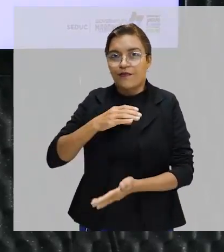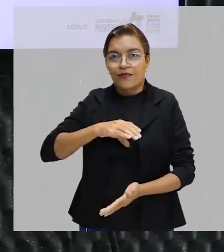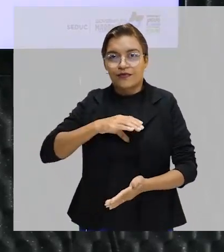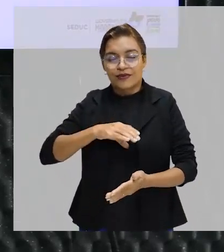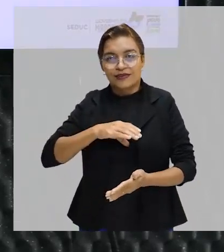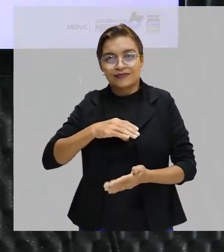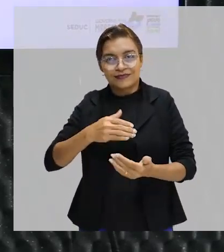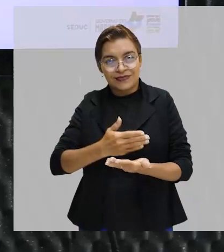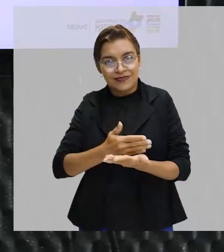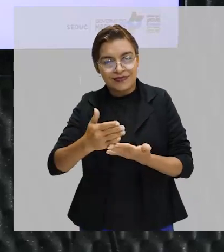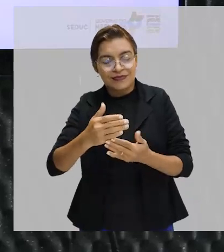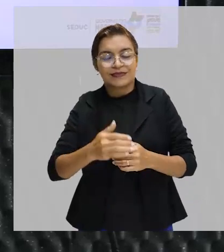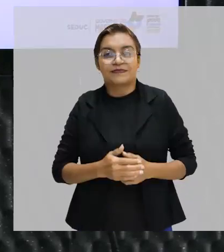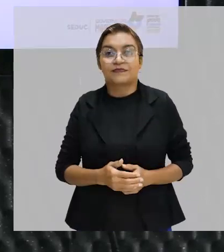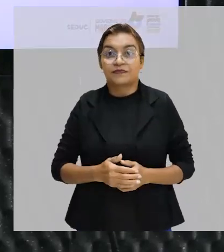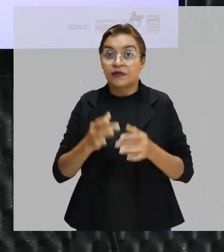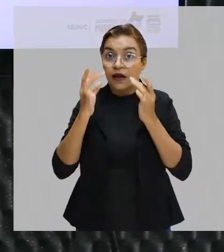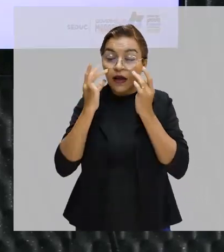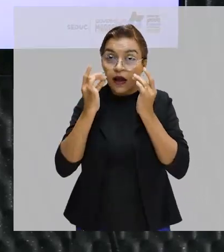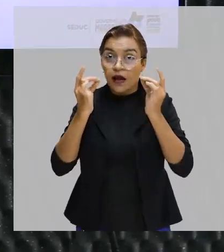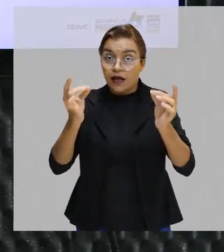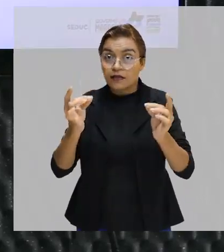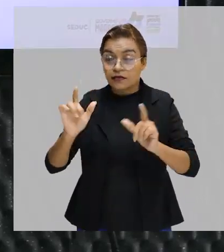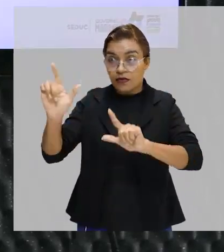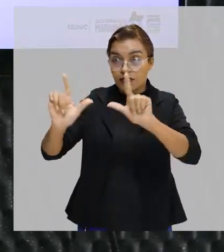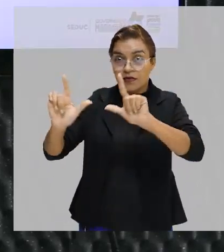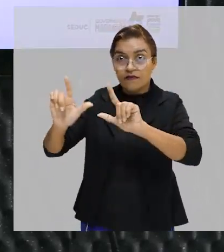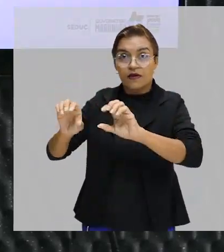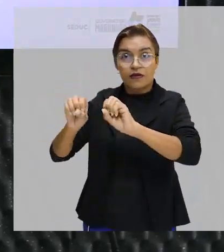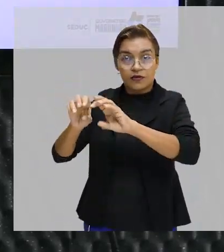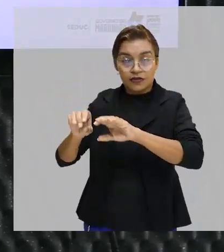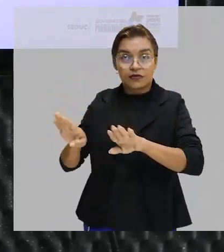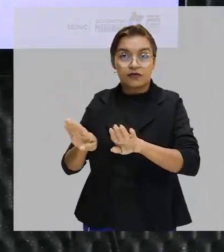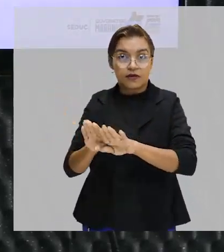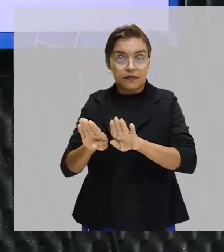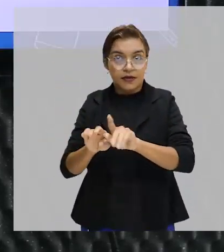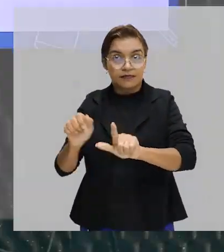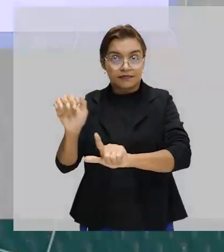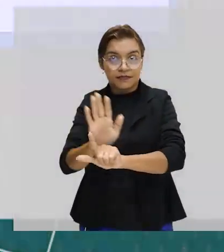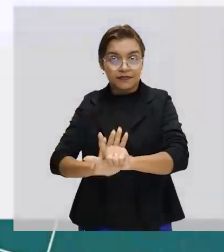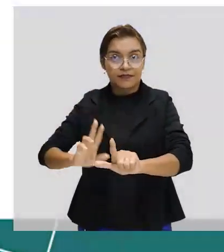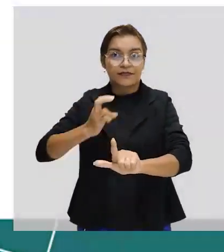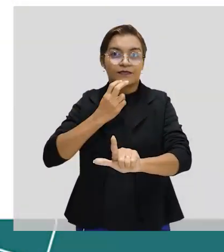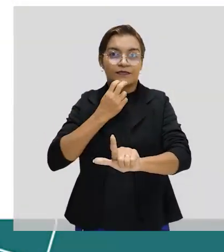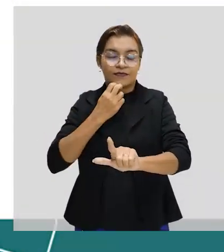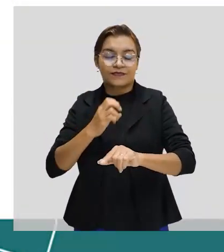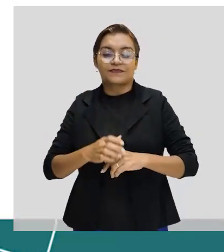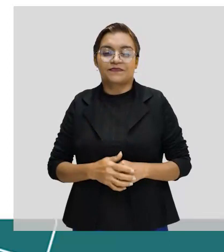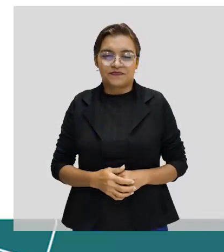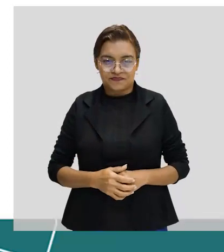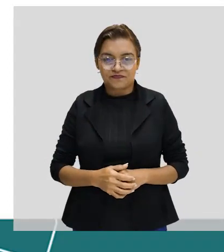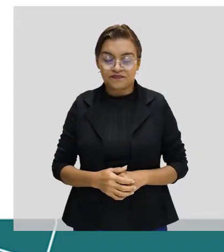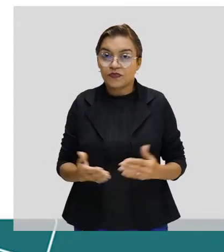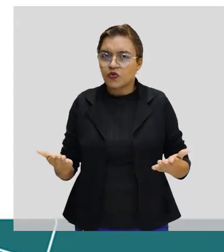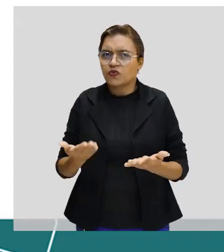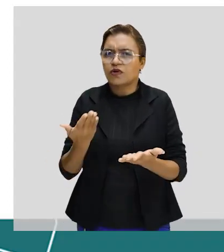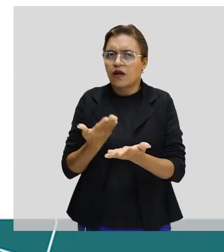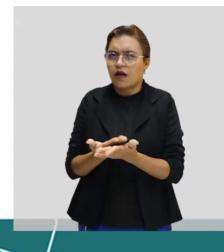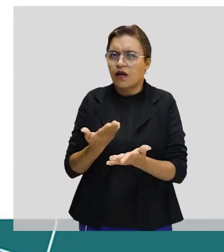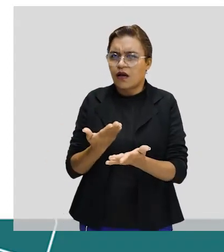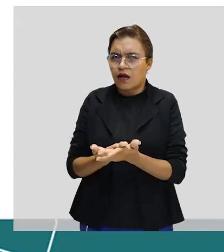liga na TV Educação e no portal do estudante que tem muito conteúdo para vocês. Na aula de hoje vamos falar um pouquinho